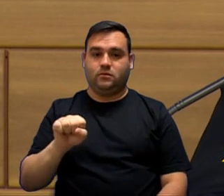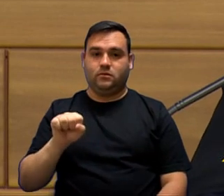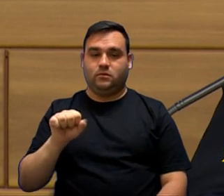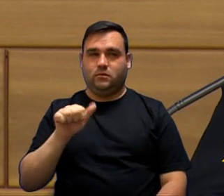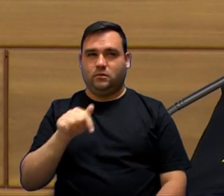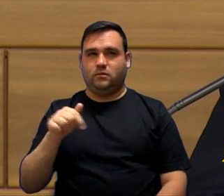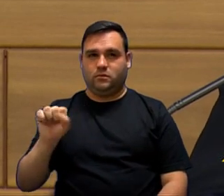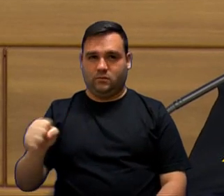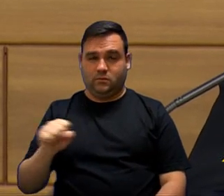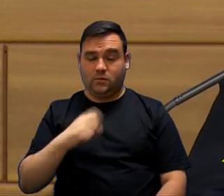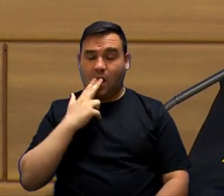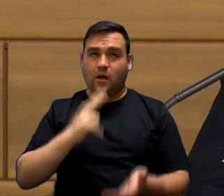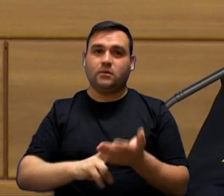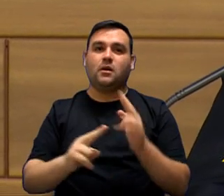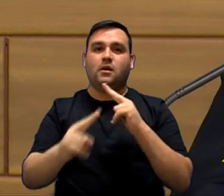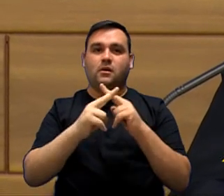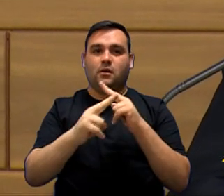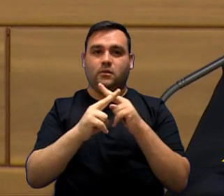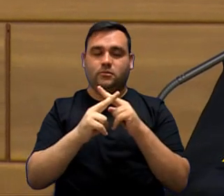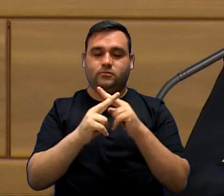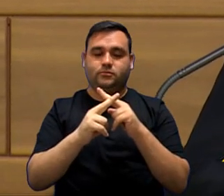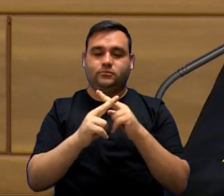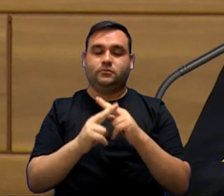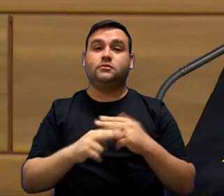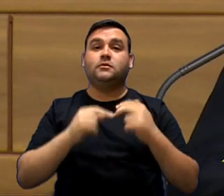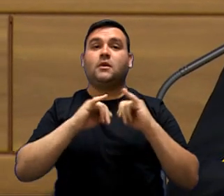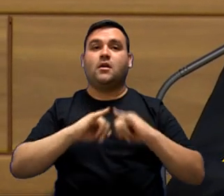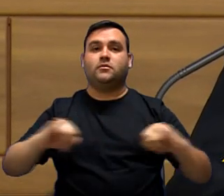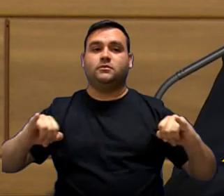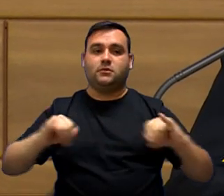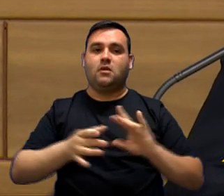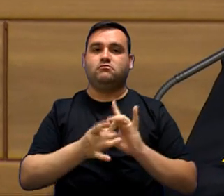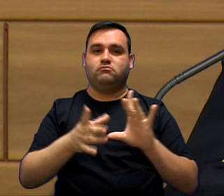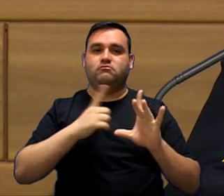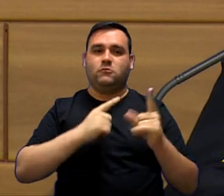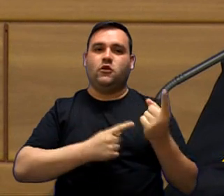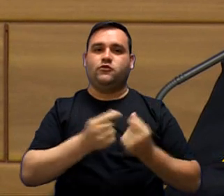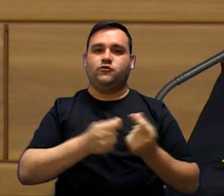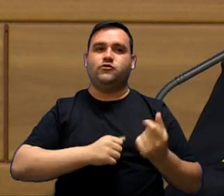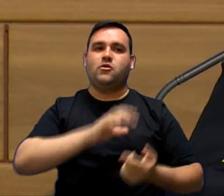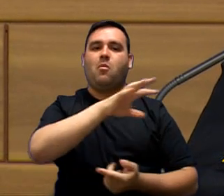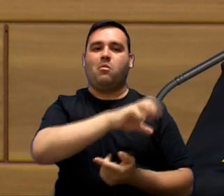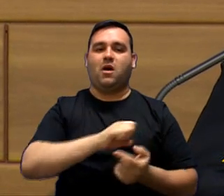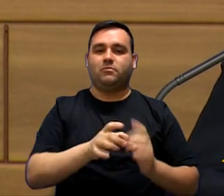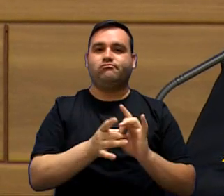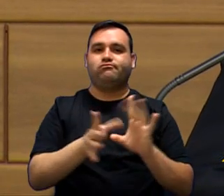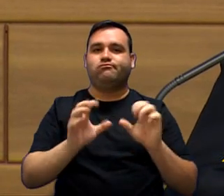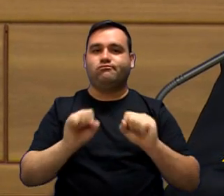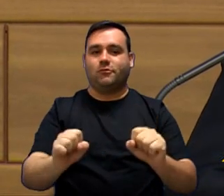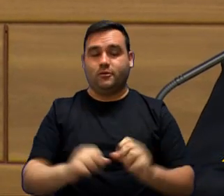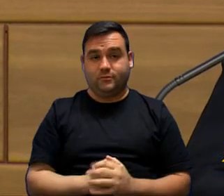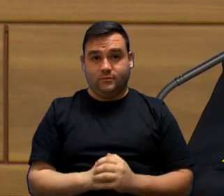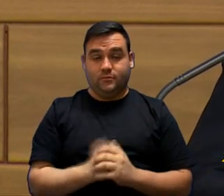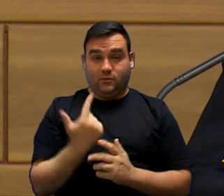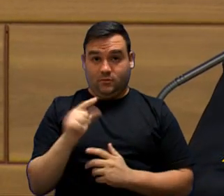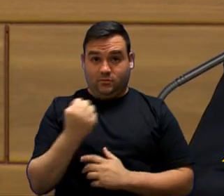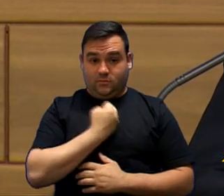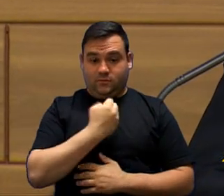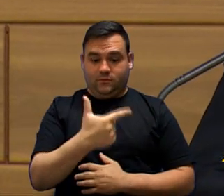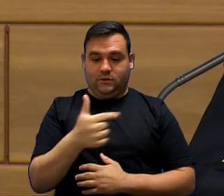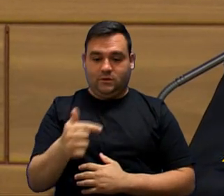2778, ofício da Caixa Econômica Federal, comunicando a liberação de recursos financeiros. Protocolo de